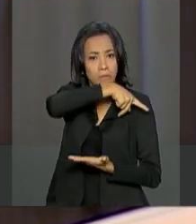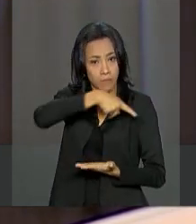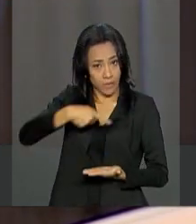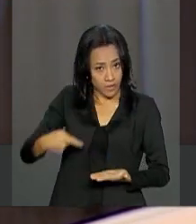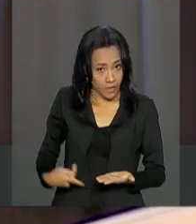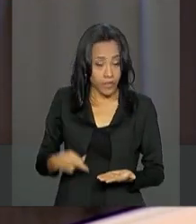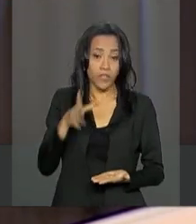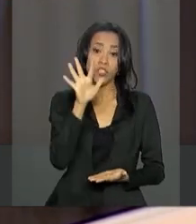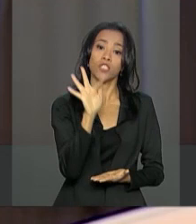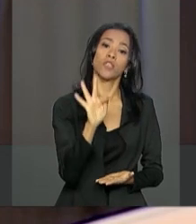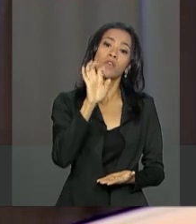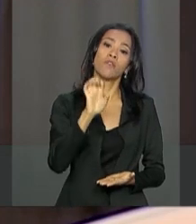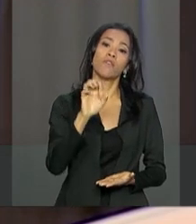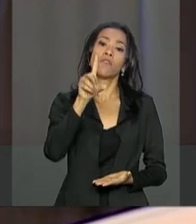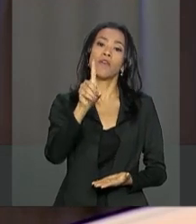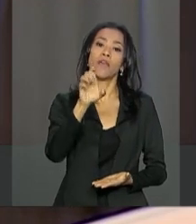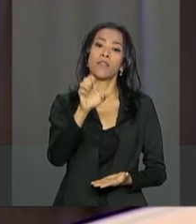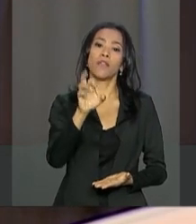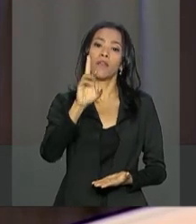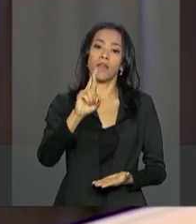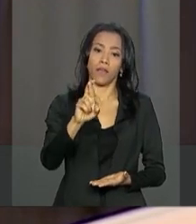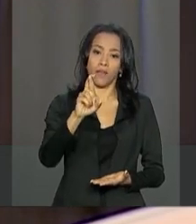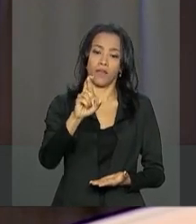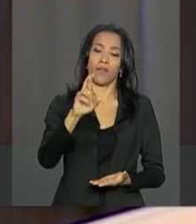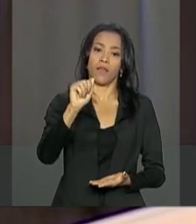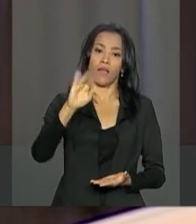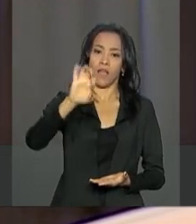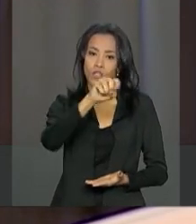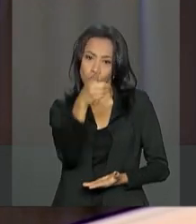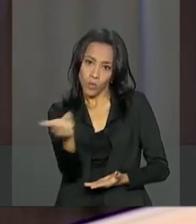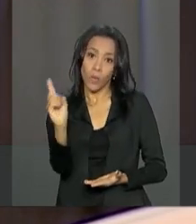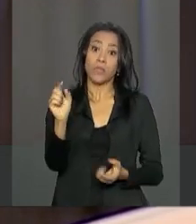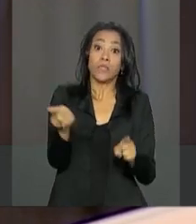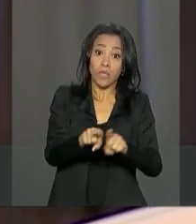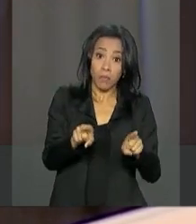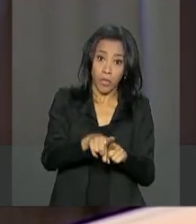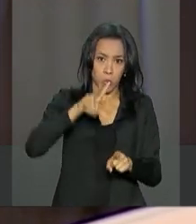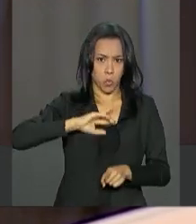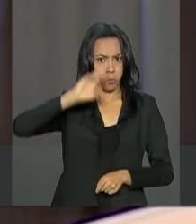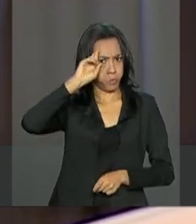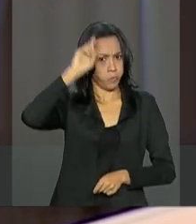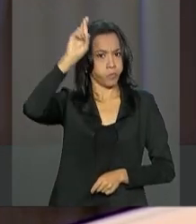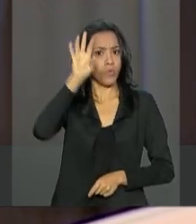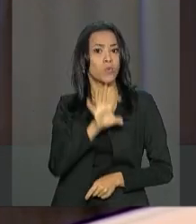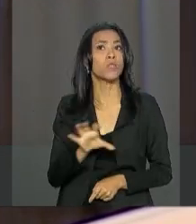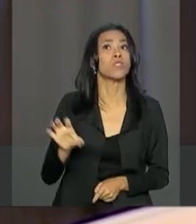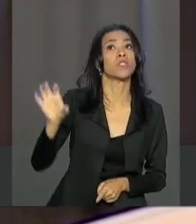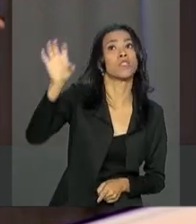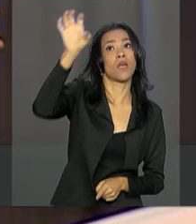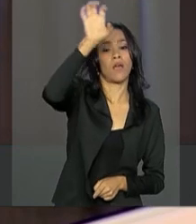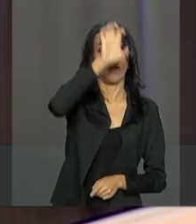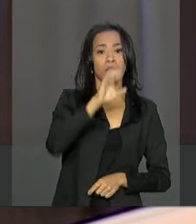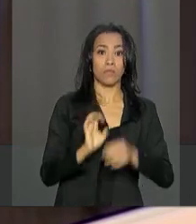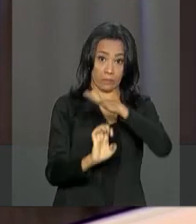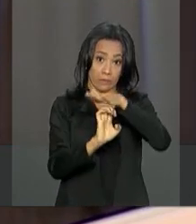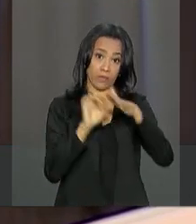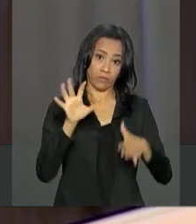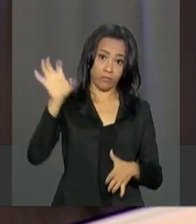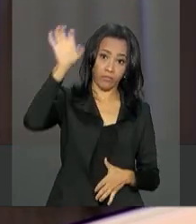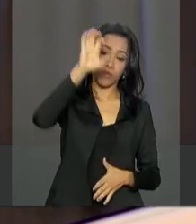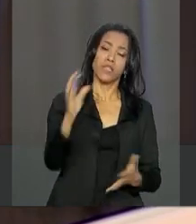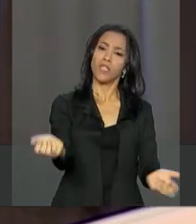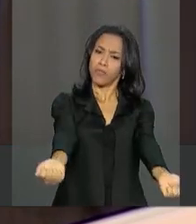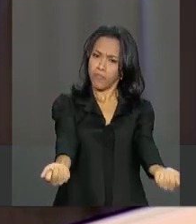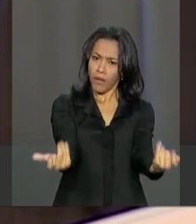reuniam eles 4 ou 5 presidentes de federações, juntamente com empresários desses estados, e vinham dialogar